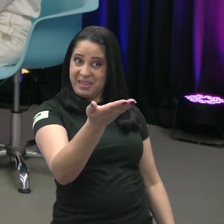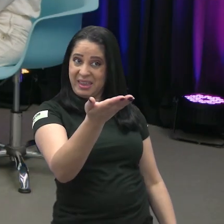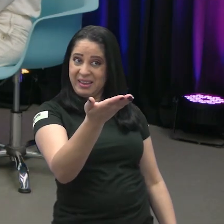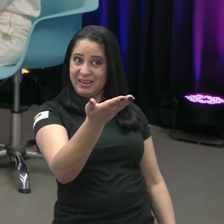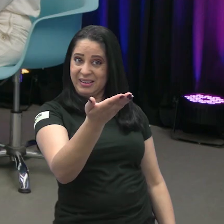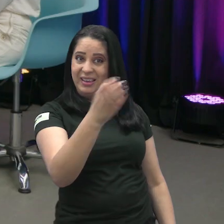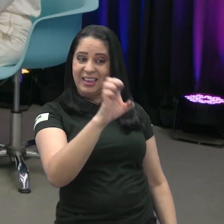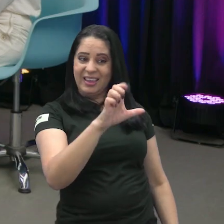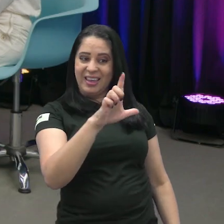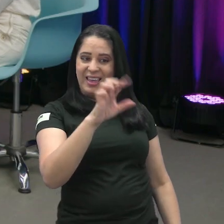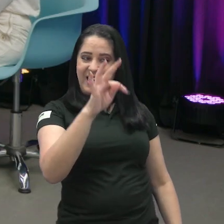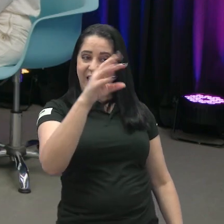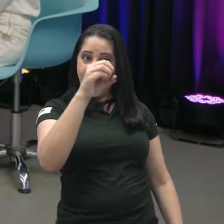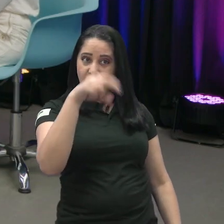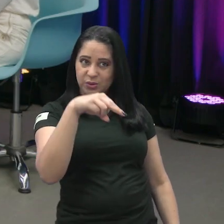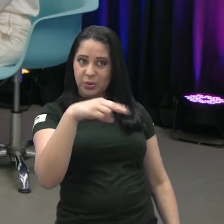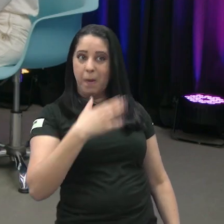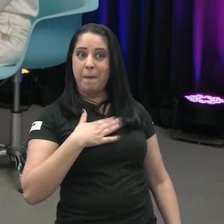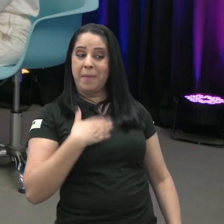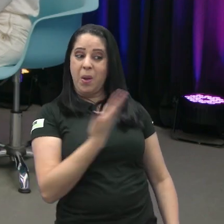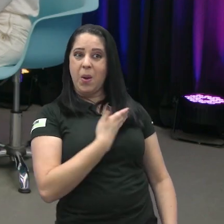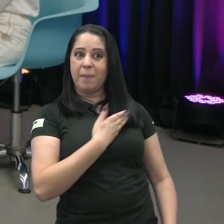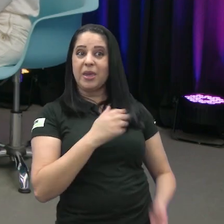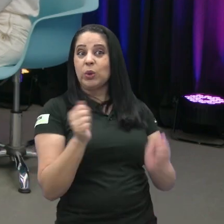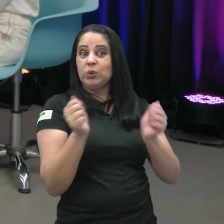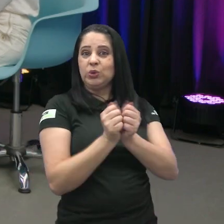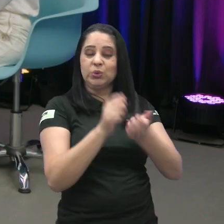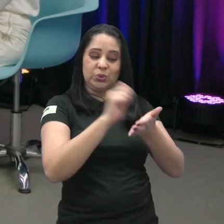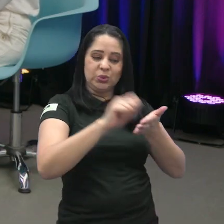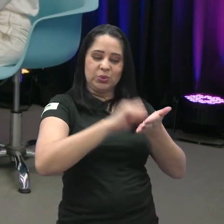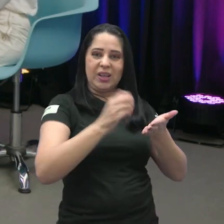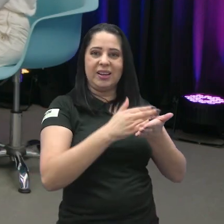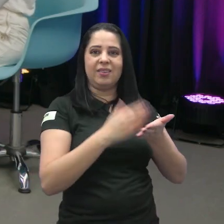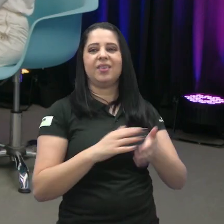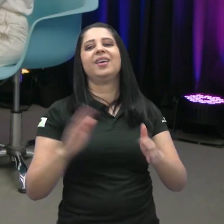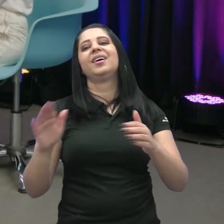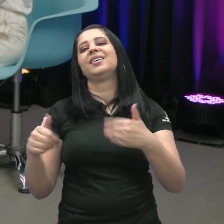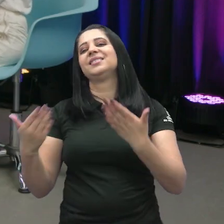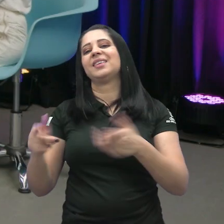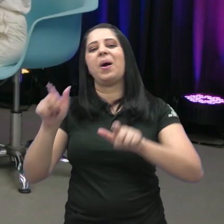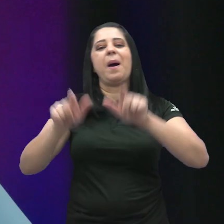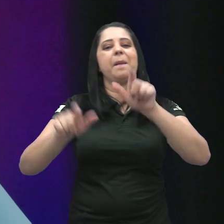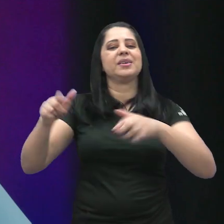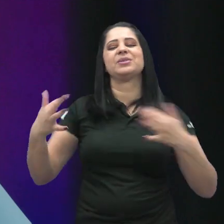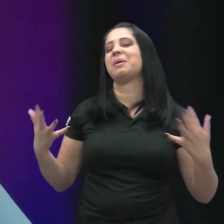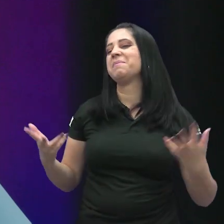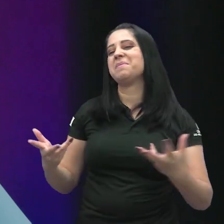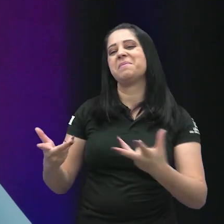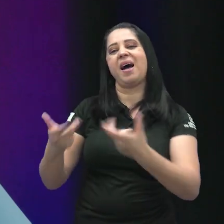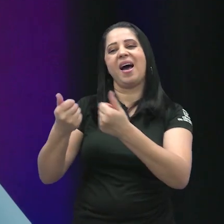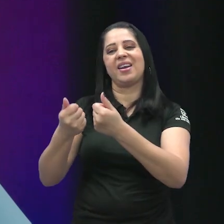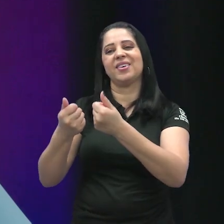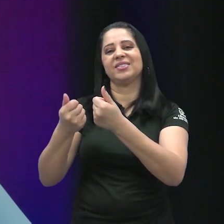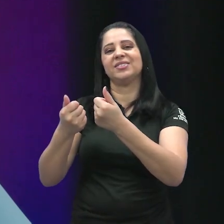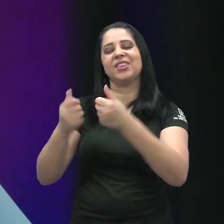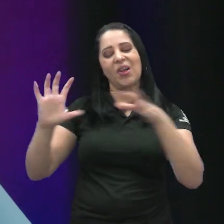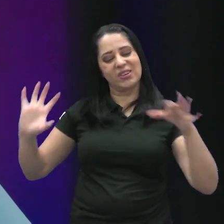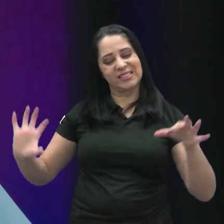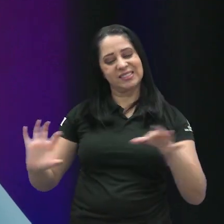mesmo que é o meu ex-sócio e amigo, que a gente foi coautor nesse processo. Ou seja, só trazendo pessoas maravilhosas aqui para que uma